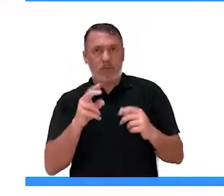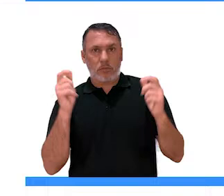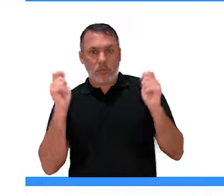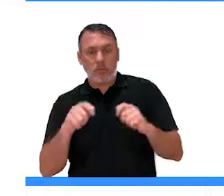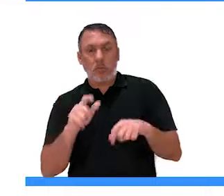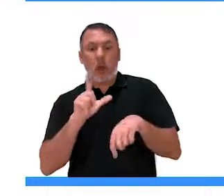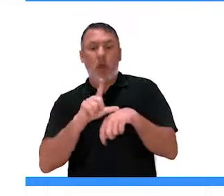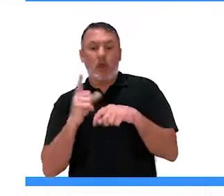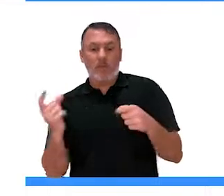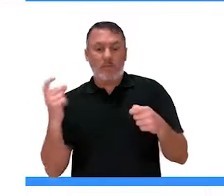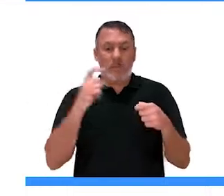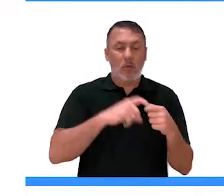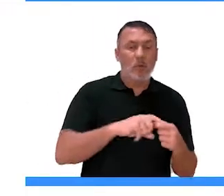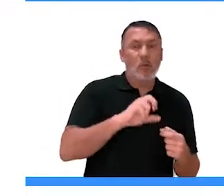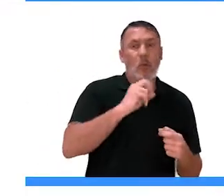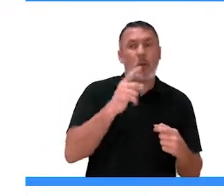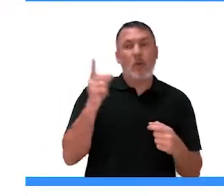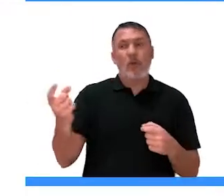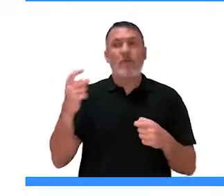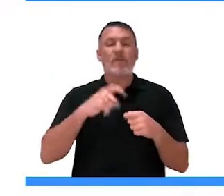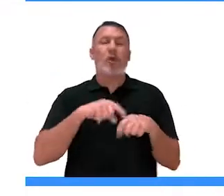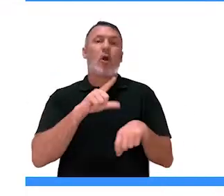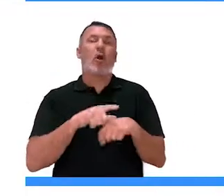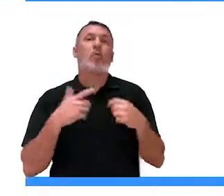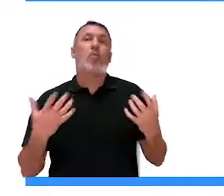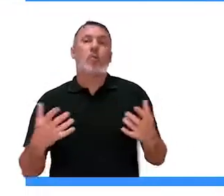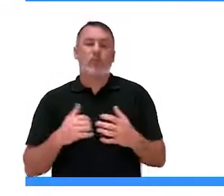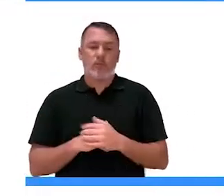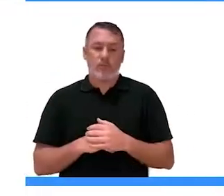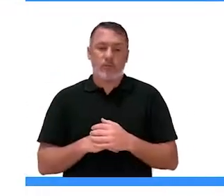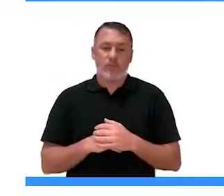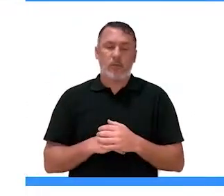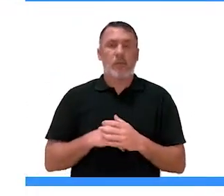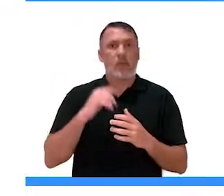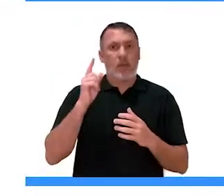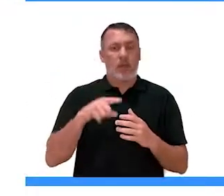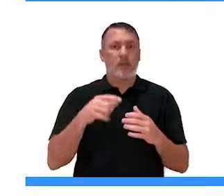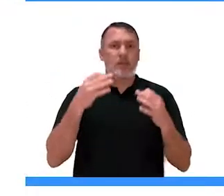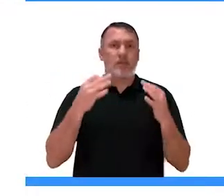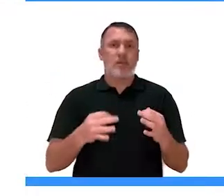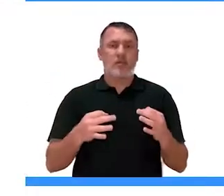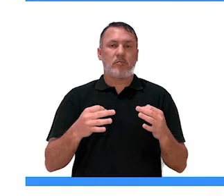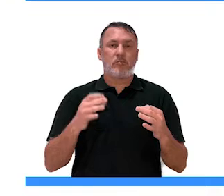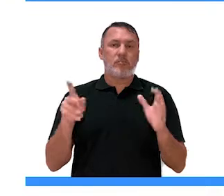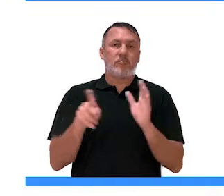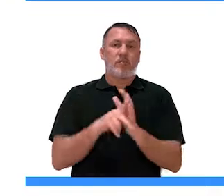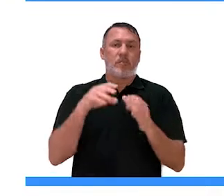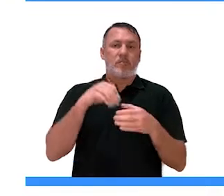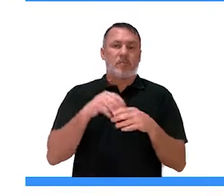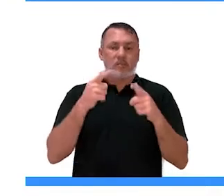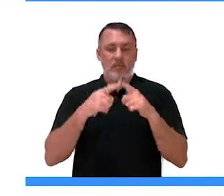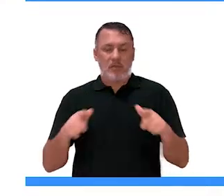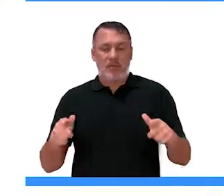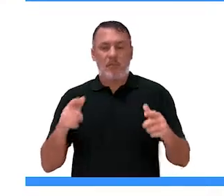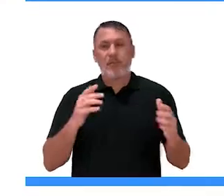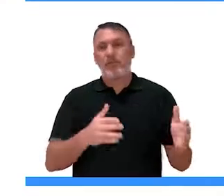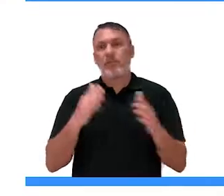Então, poderia ser a que horas ela volta ou ela volta a que horas? Essa é a forma correta exigida pela